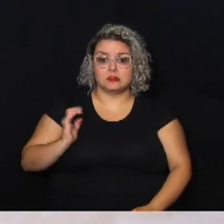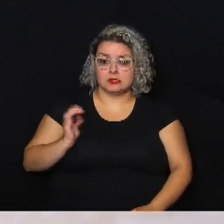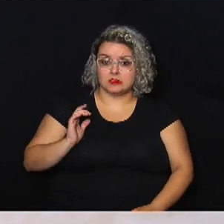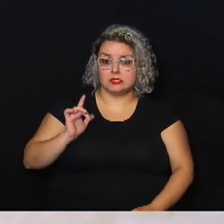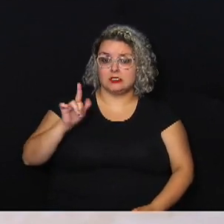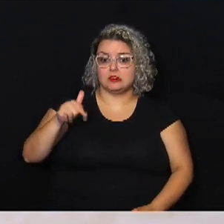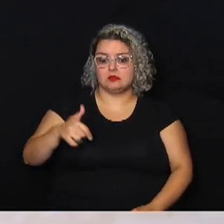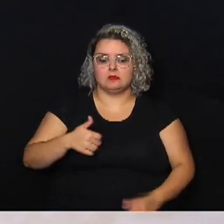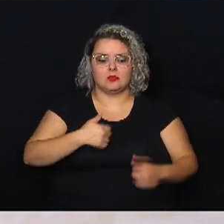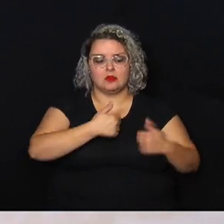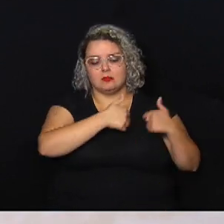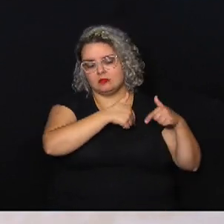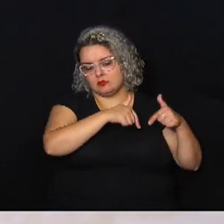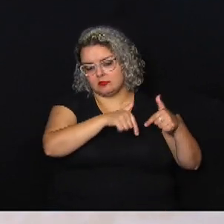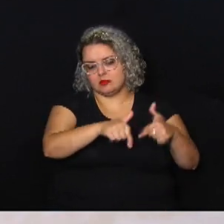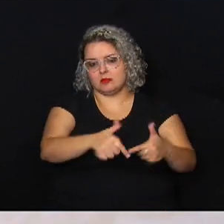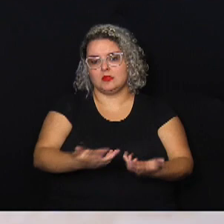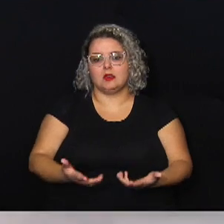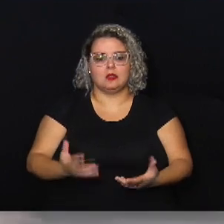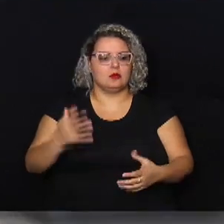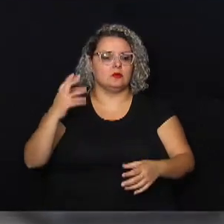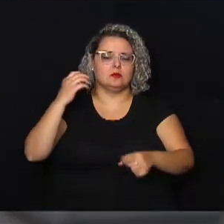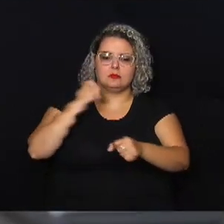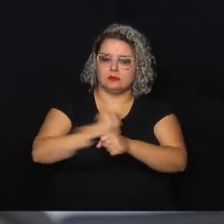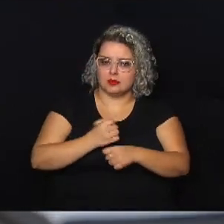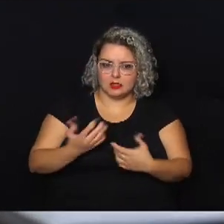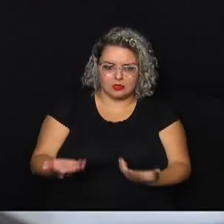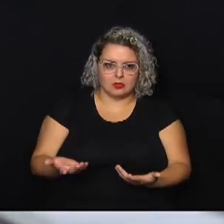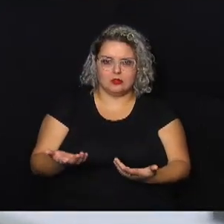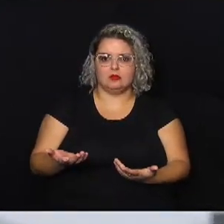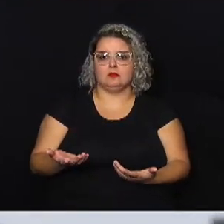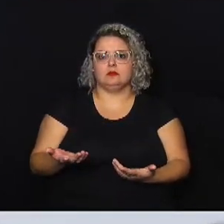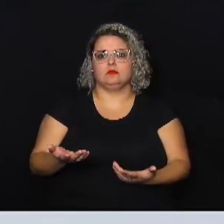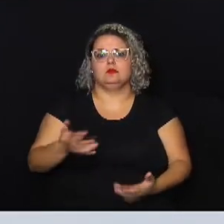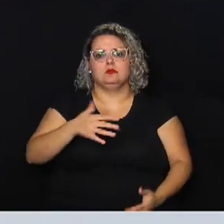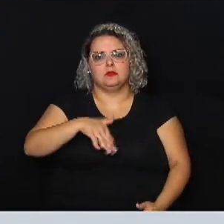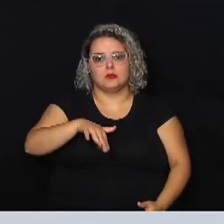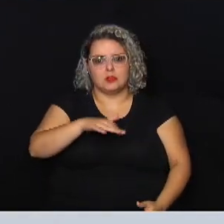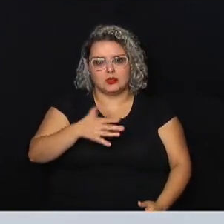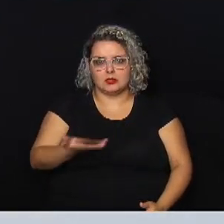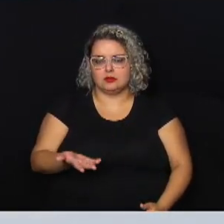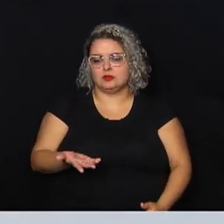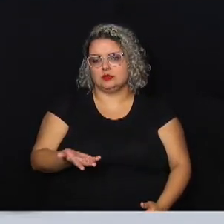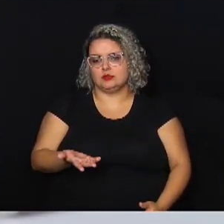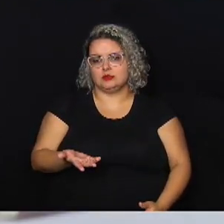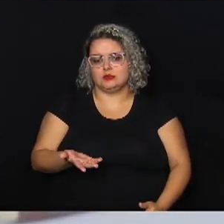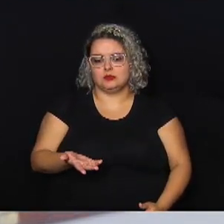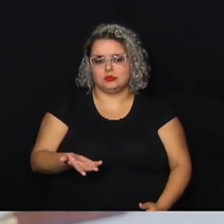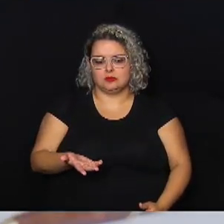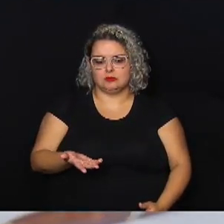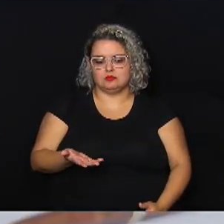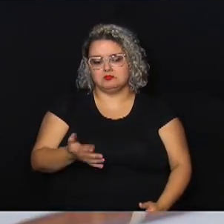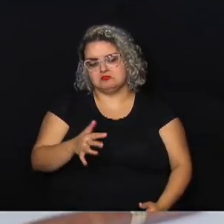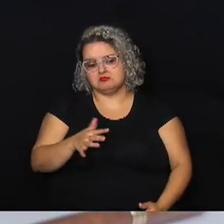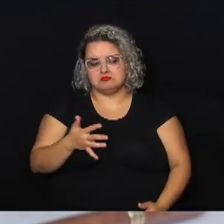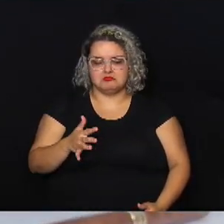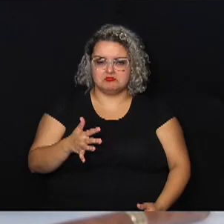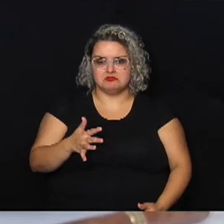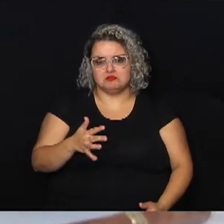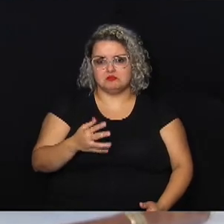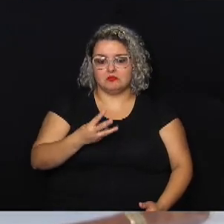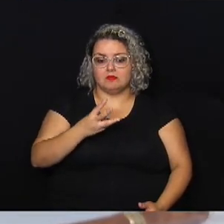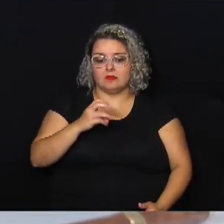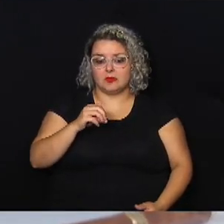carreira, né, completa, tal, já na fase pós-doçoria. Por volta assim, de 30